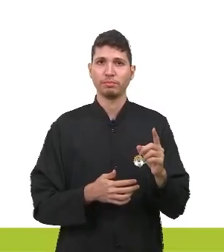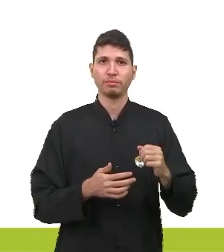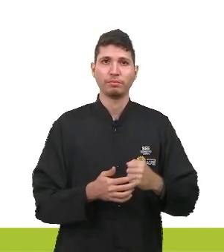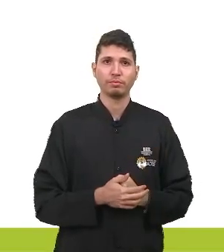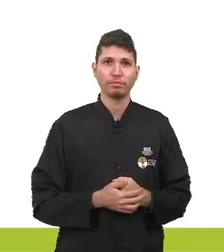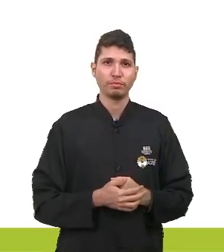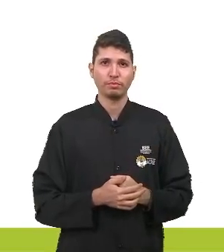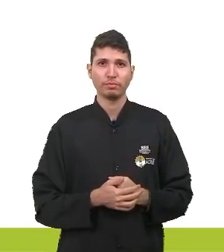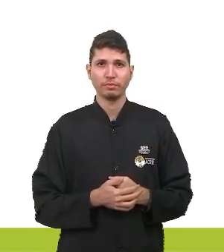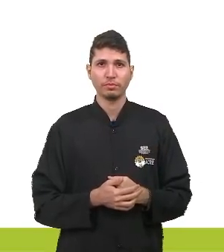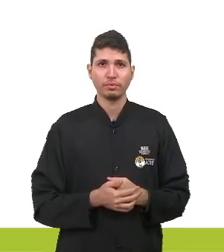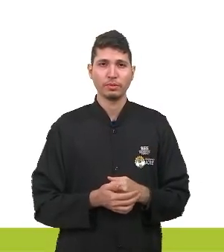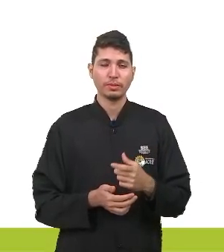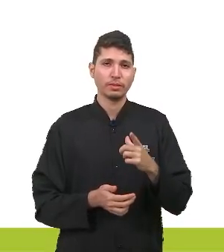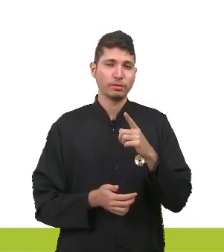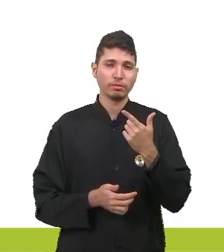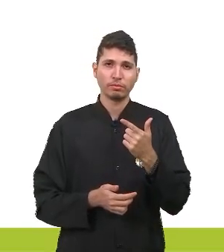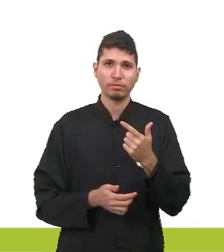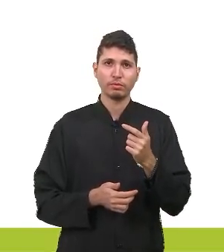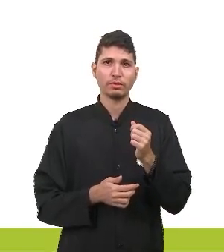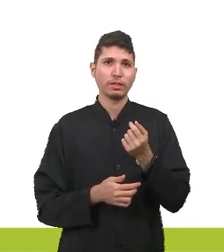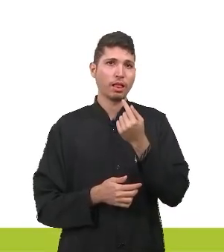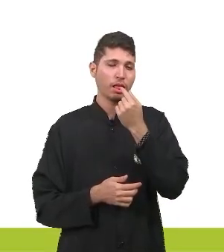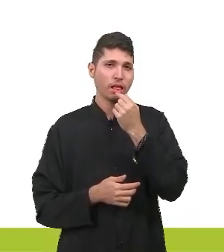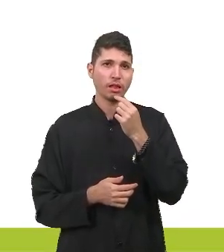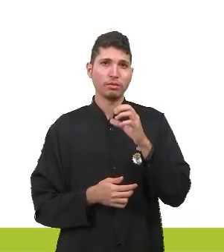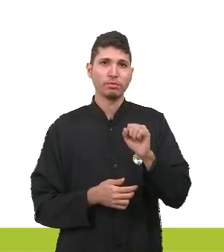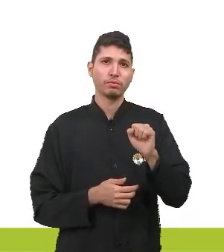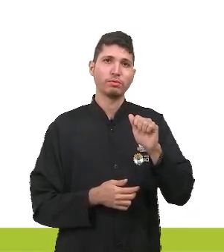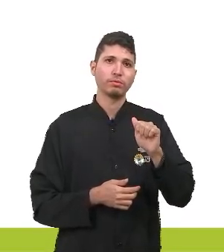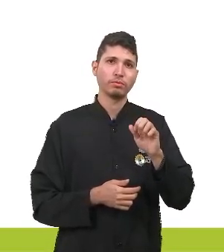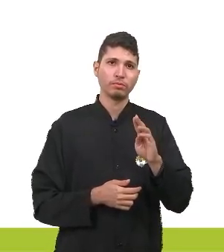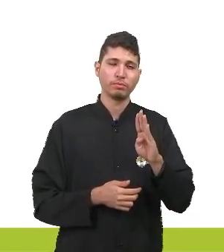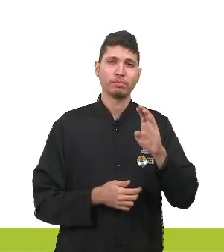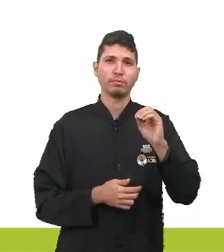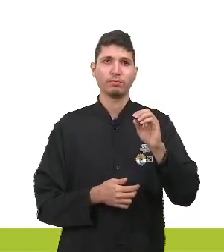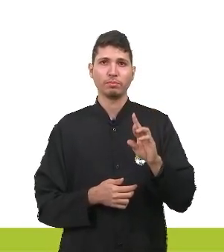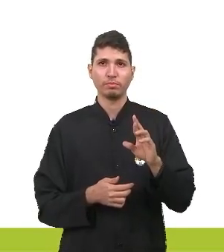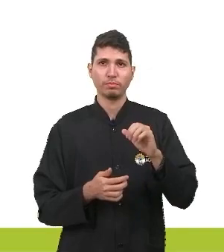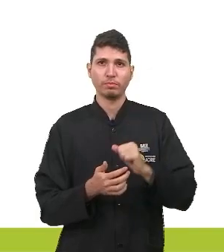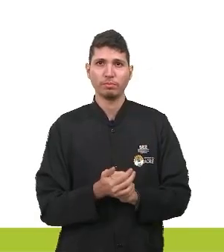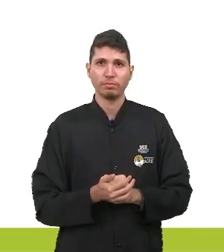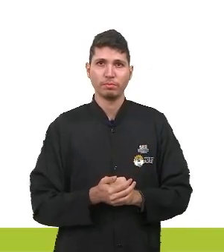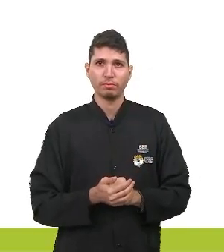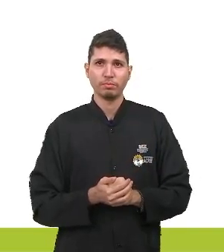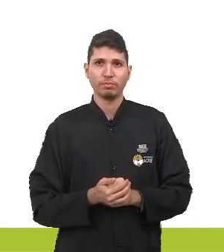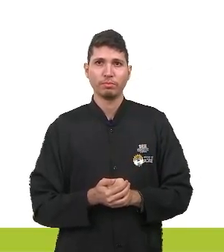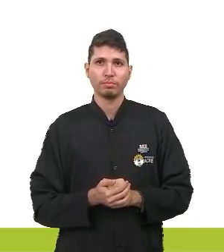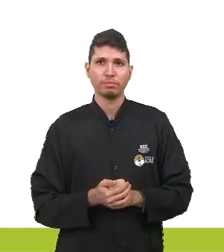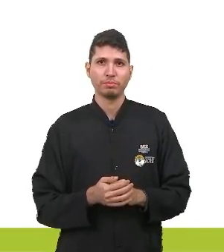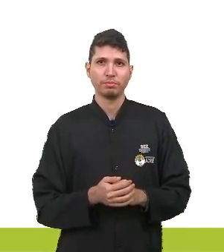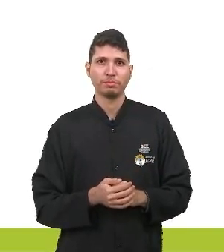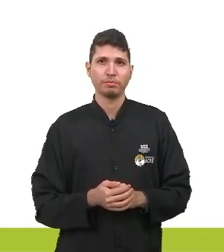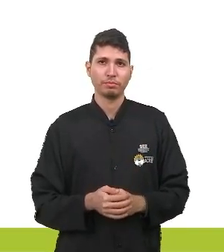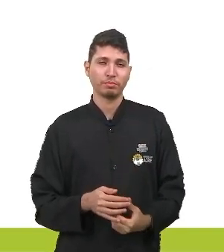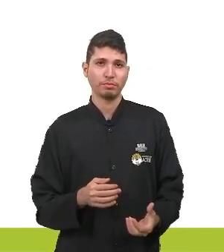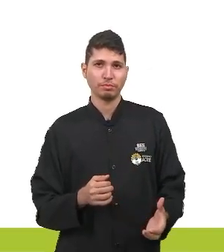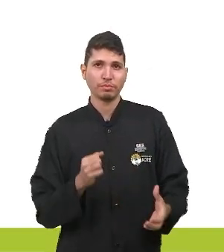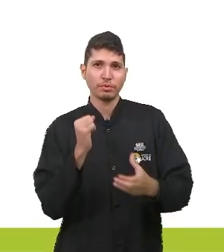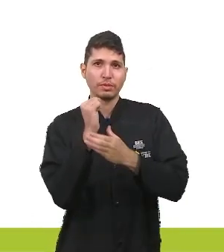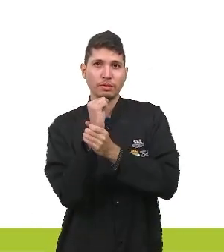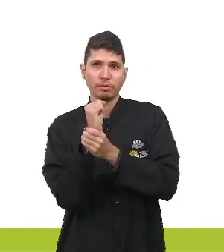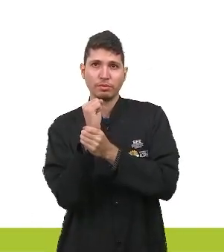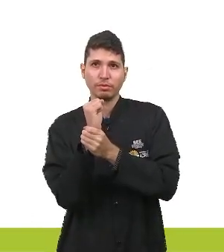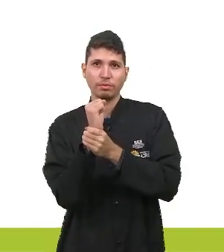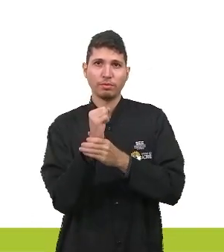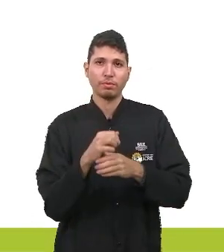sabor, né? Letra C. Garantir que o fármaco não seja afetado pelas secreções gástricas. Opa, se ele